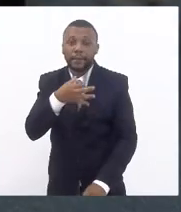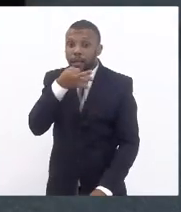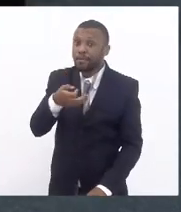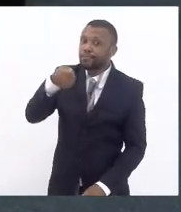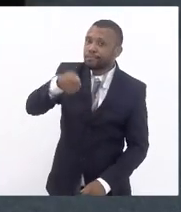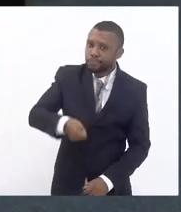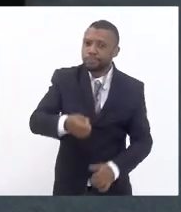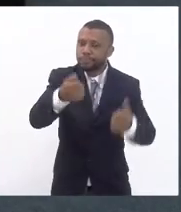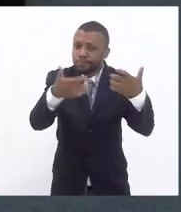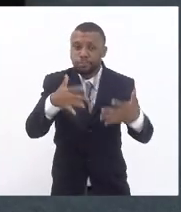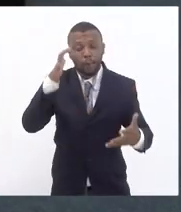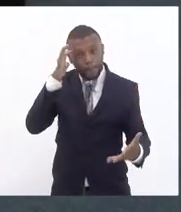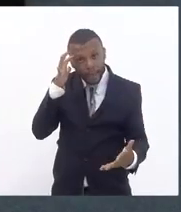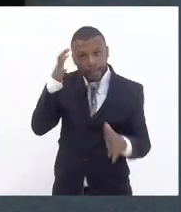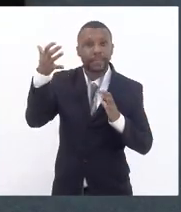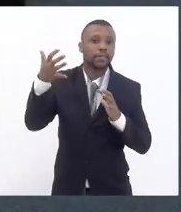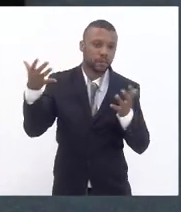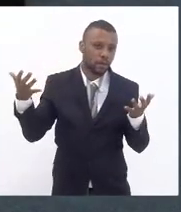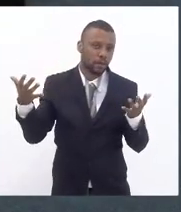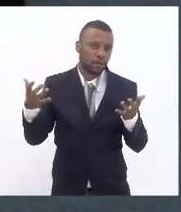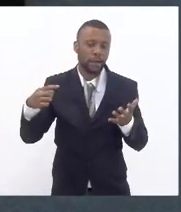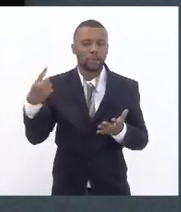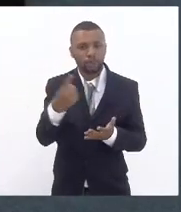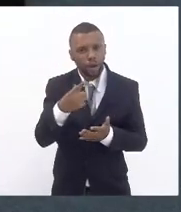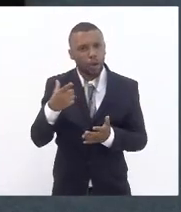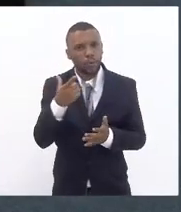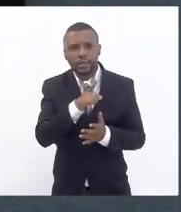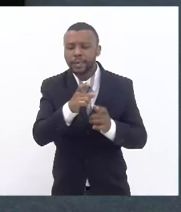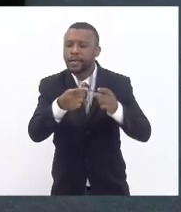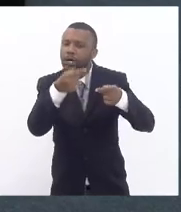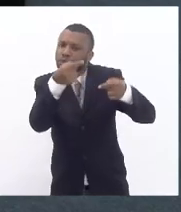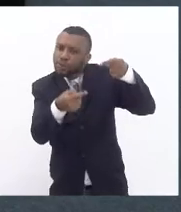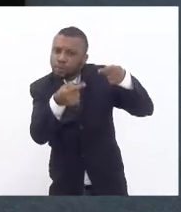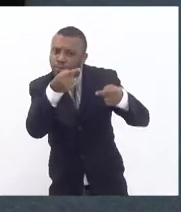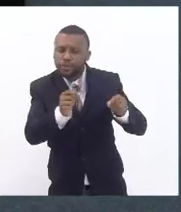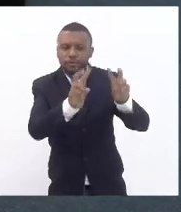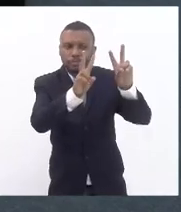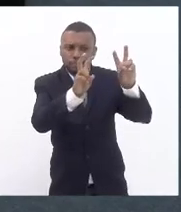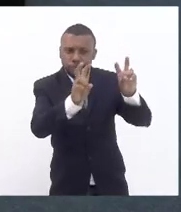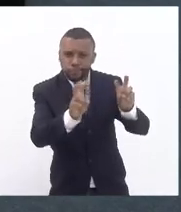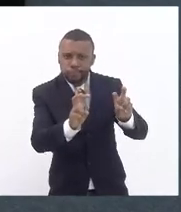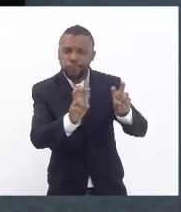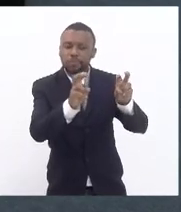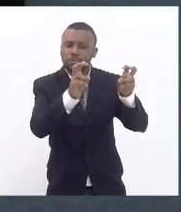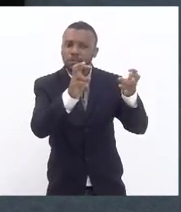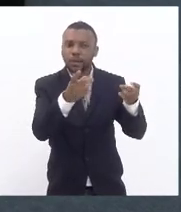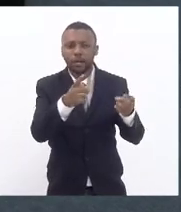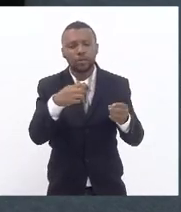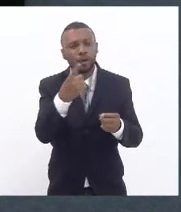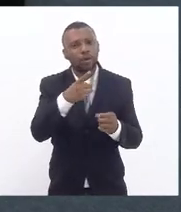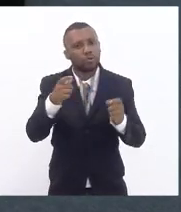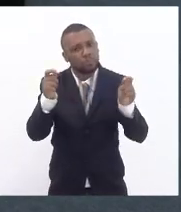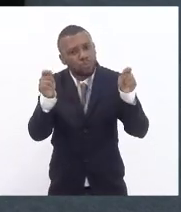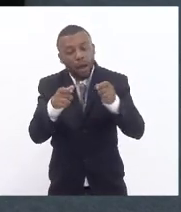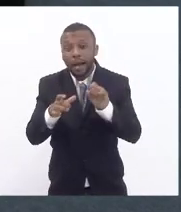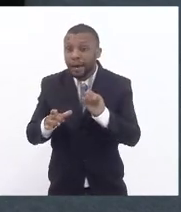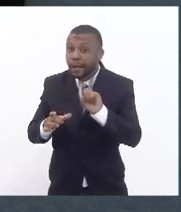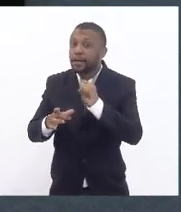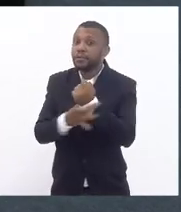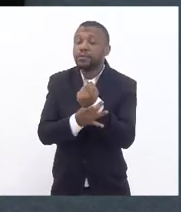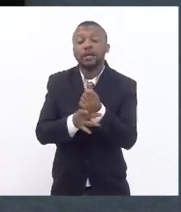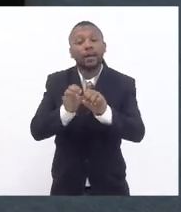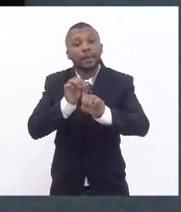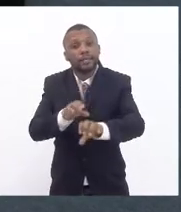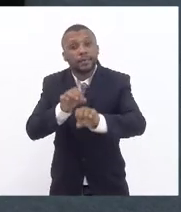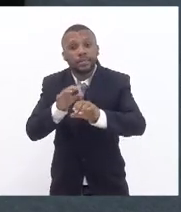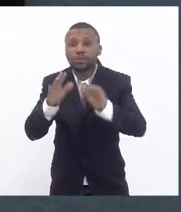cá um posicionamento para que a gente traga para a pauta, enfrente essa matéria e garanta ensino superior de qualidade